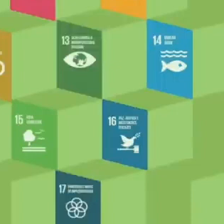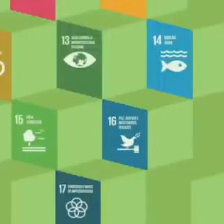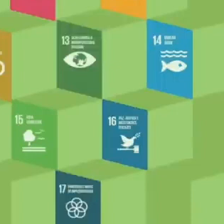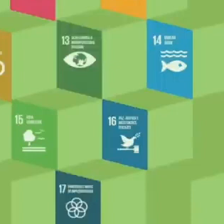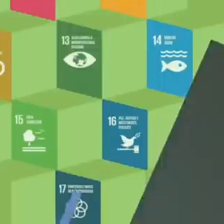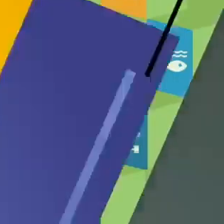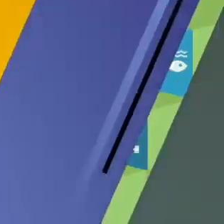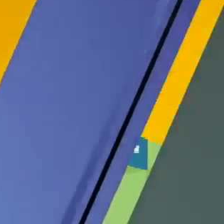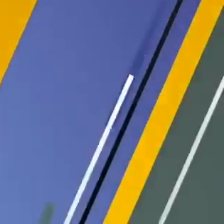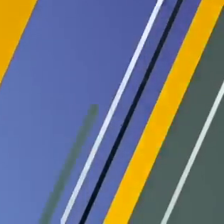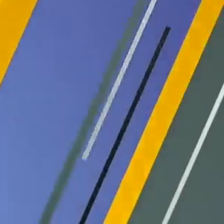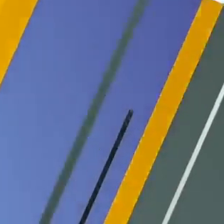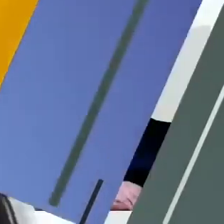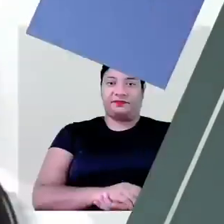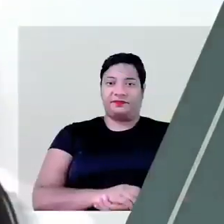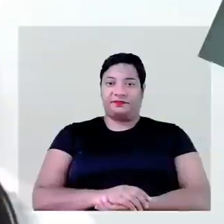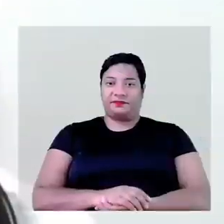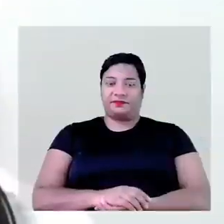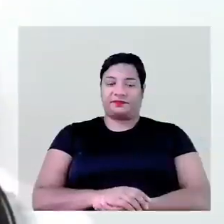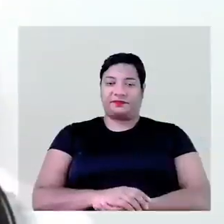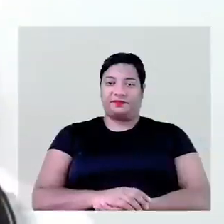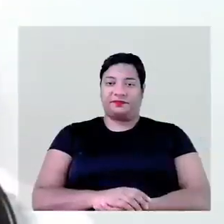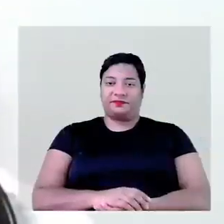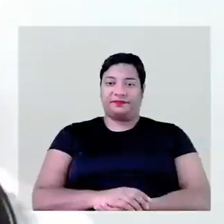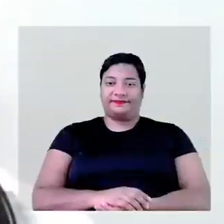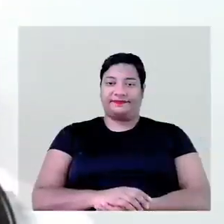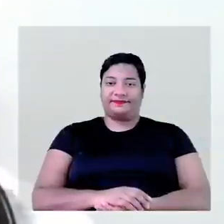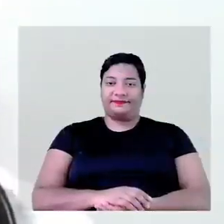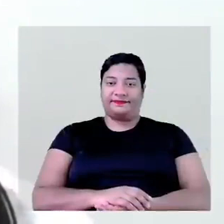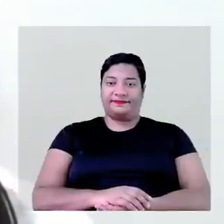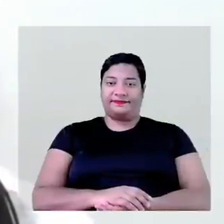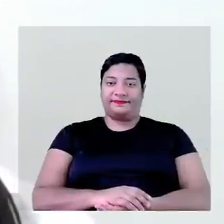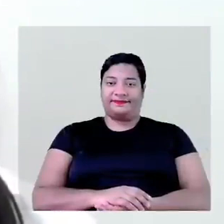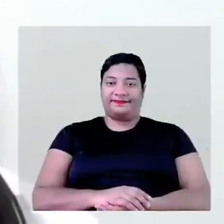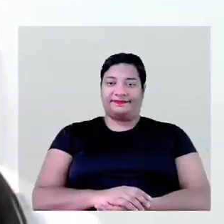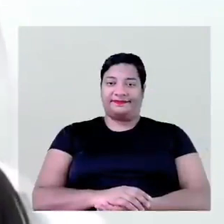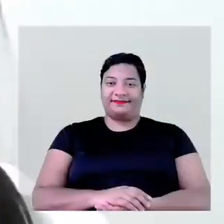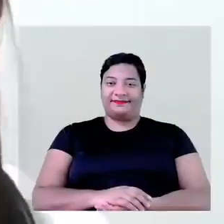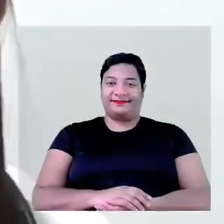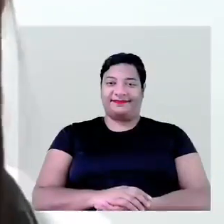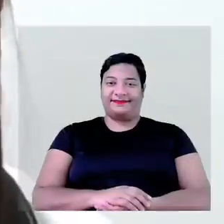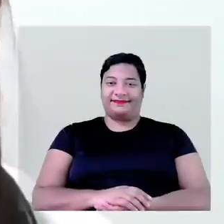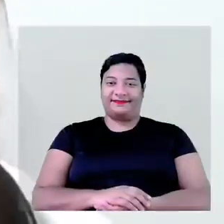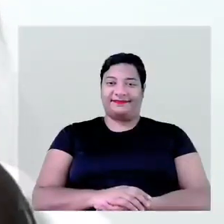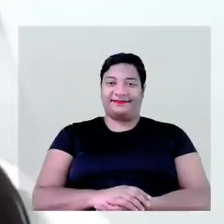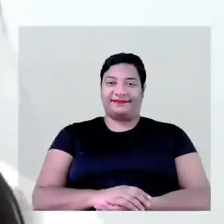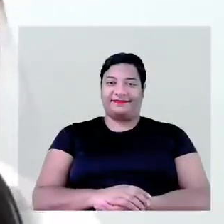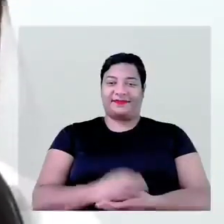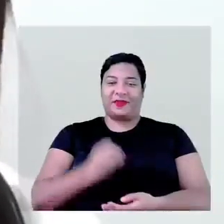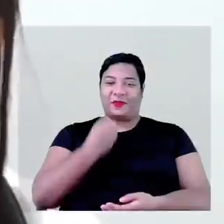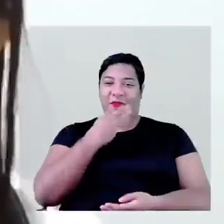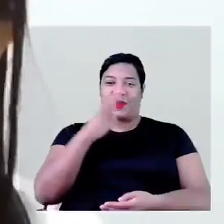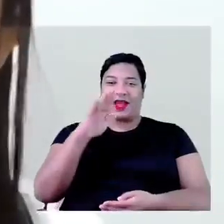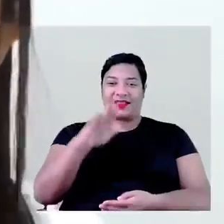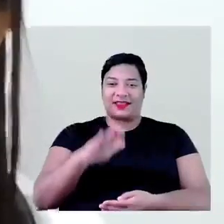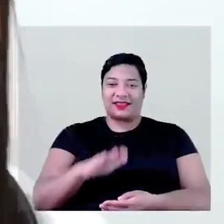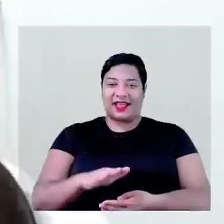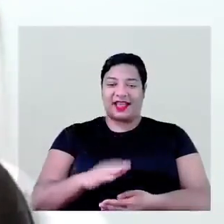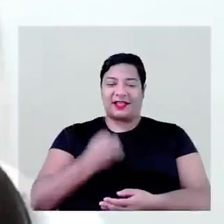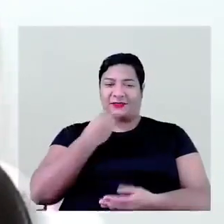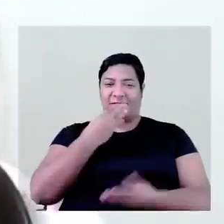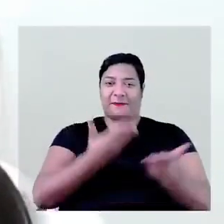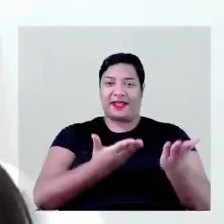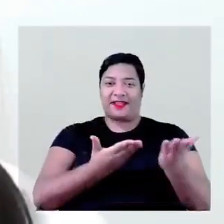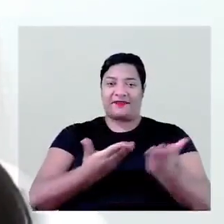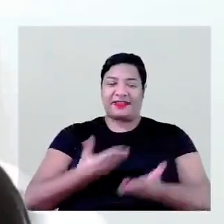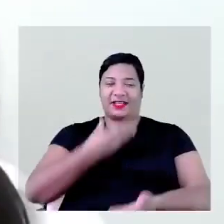Logo do TRE São Paulo acima. Na tela direita, QR Code confirmar a presença. Cíntia Hiromi Nakazawa, chefe de cartório da primeira zona eleitoral Bela Vista. Boa tarde. Sejam muito bem-vindas